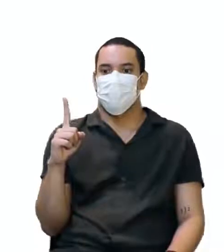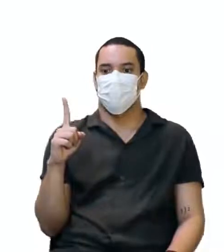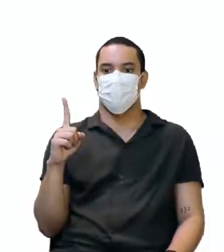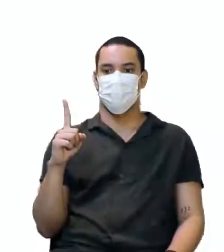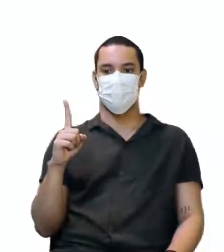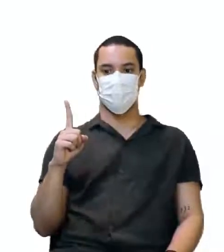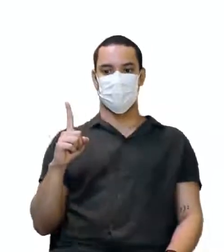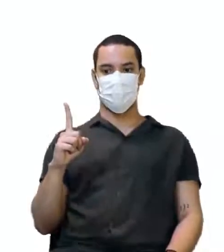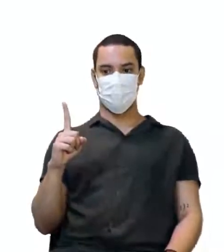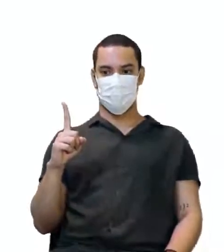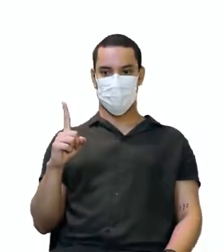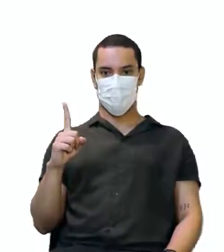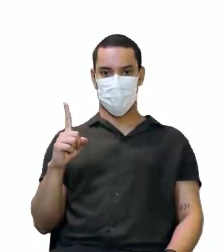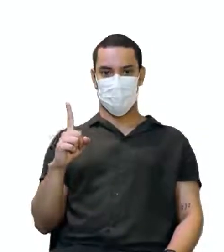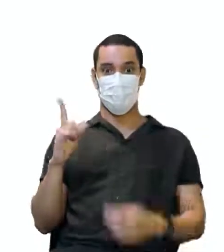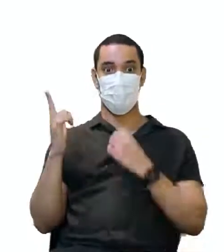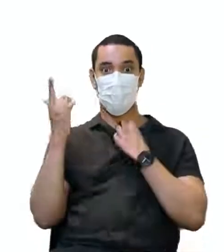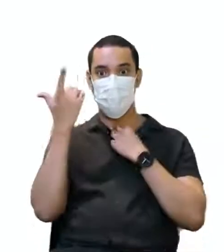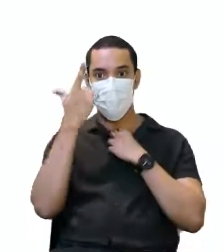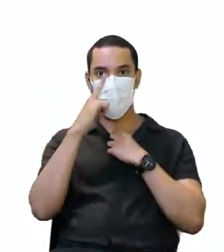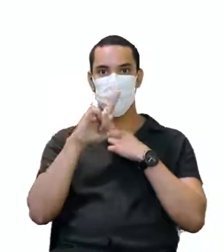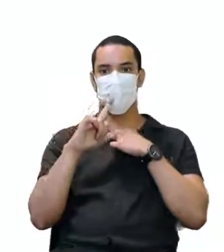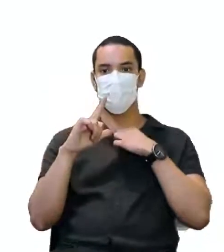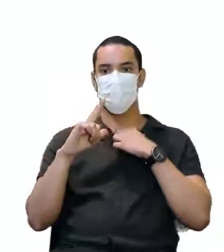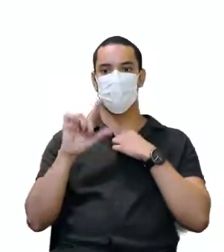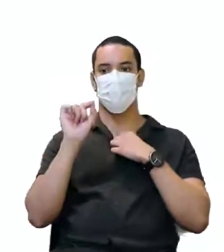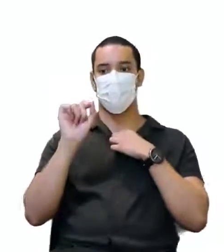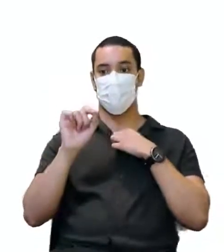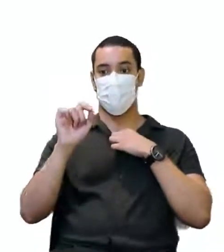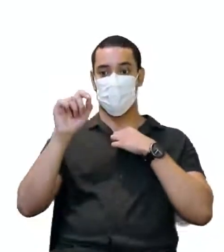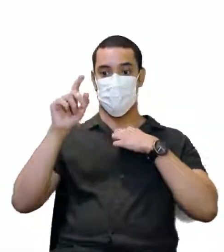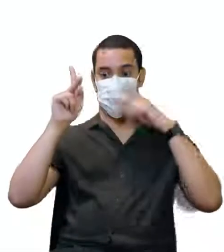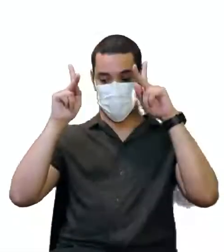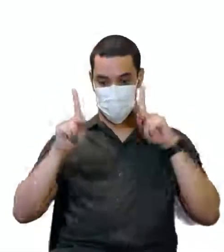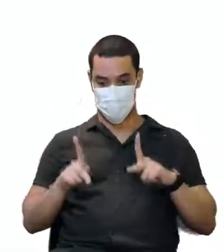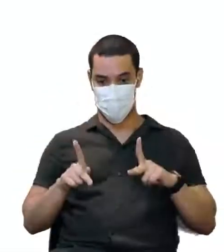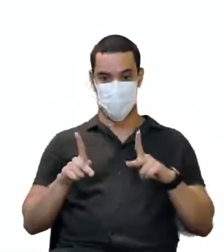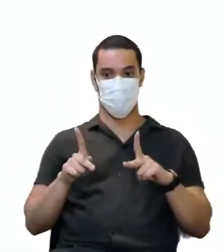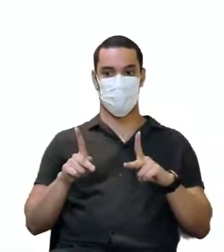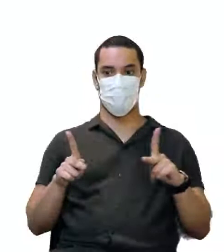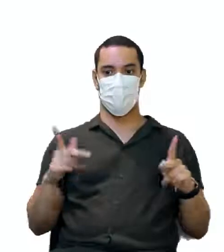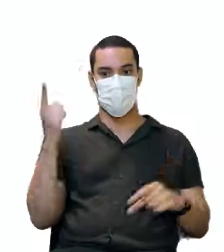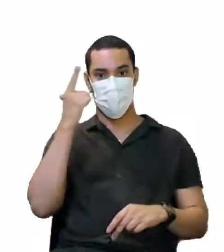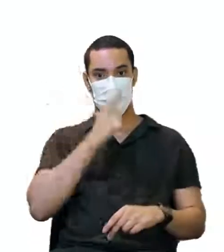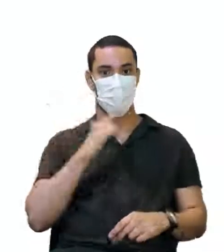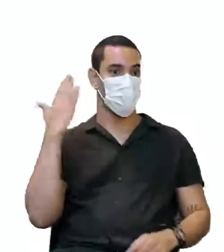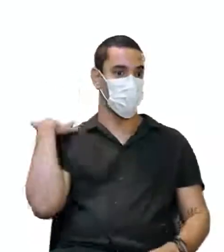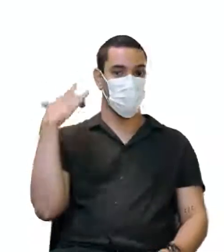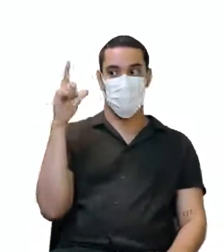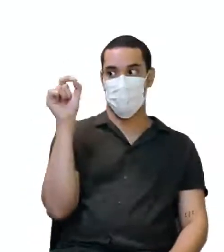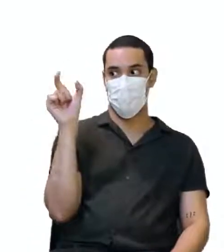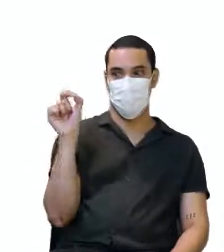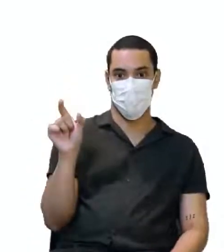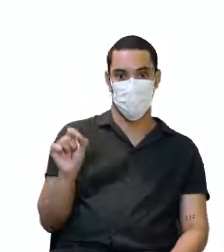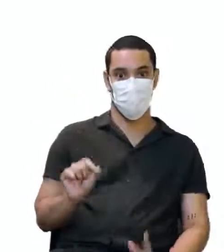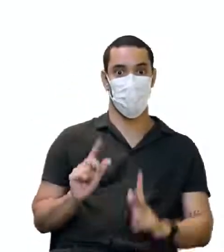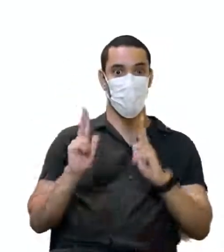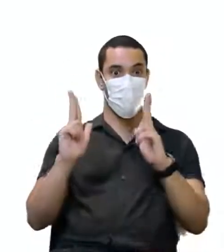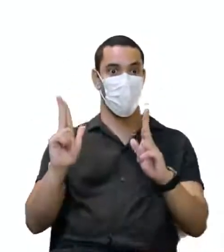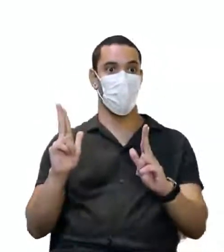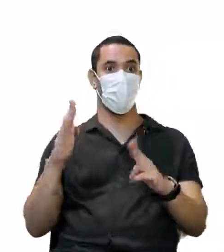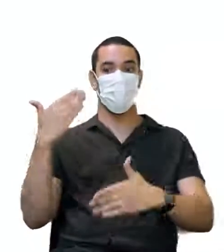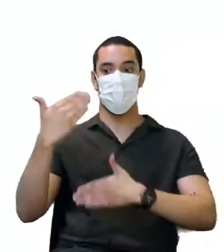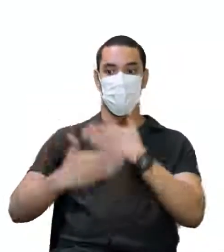aí eles adquiriram essa postura e desenvolveram toda essa coluna vertebral,